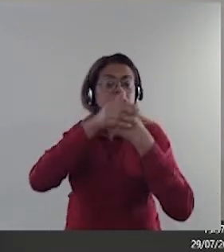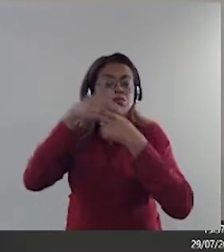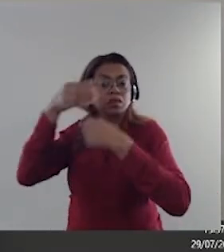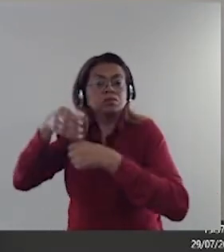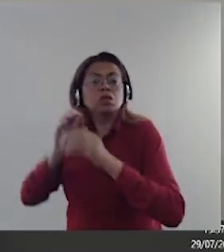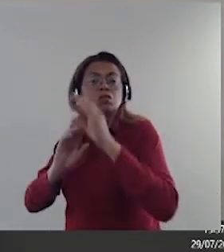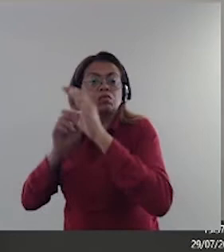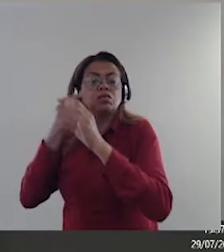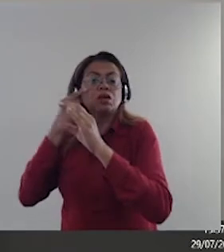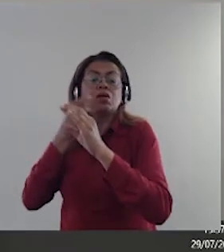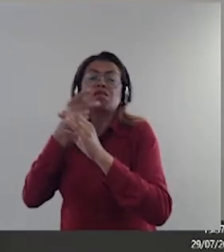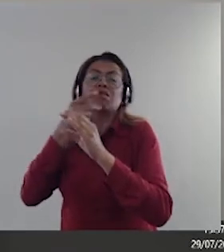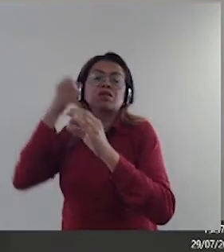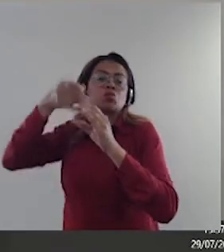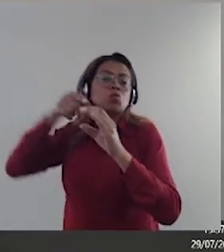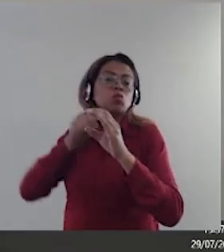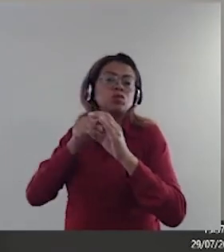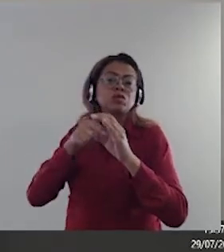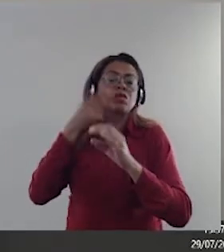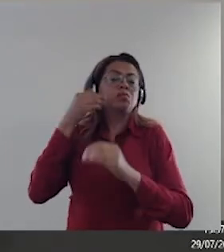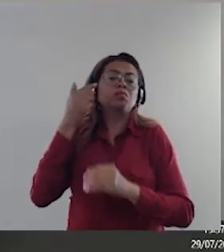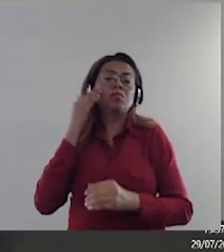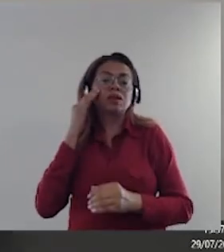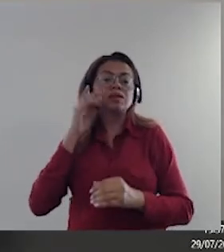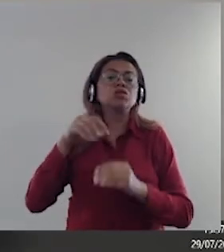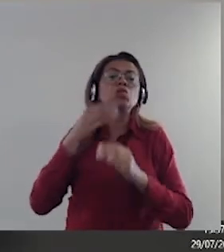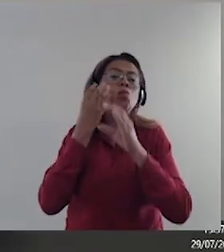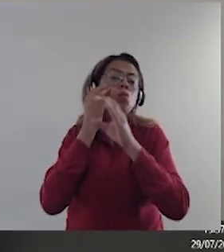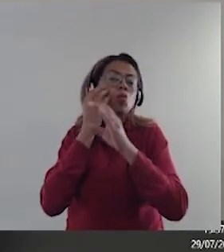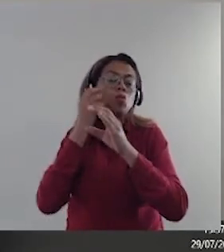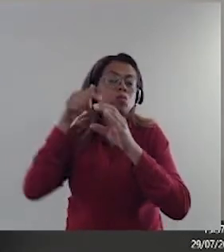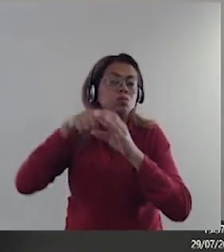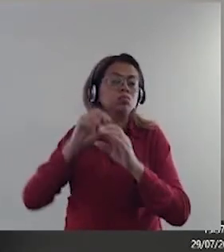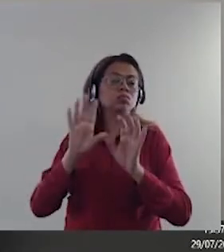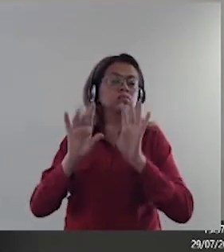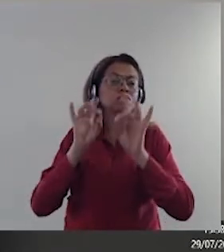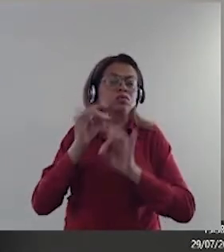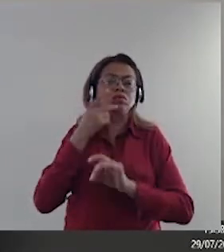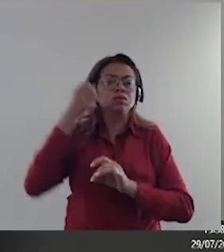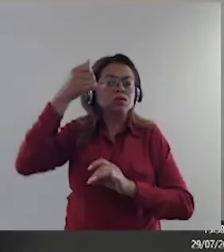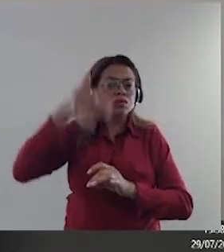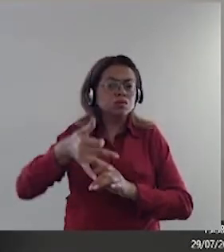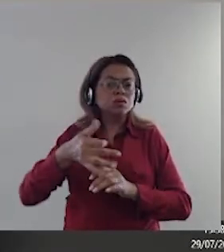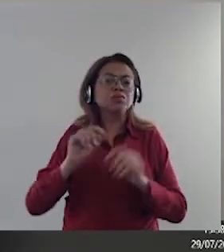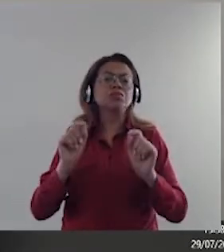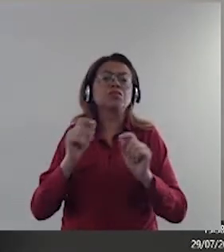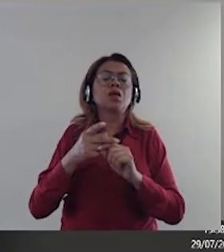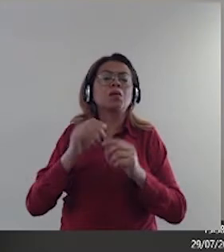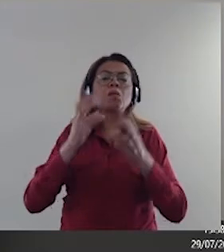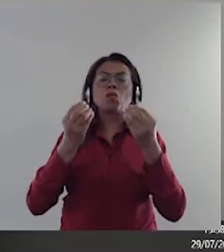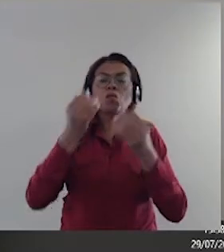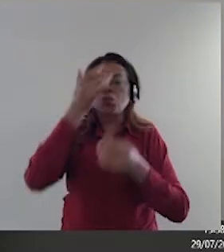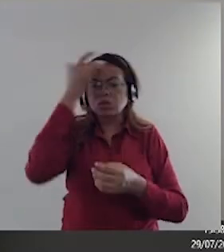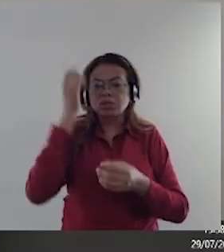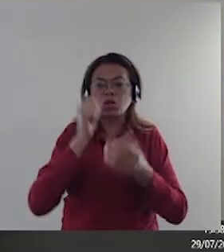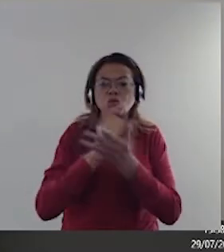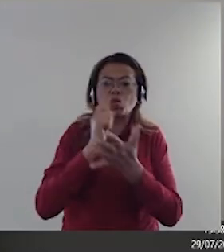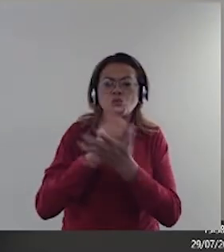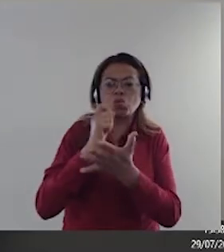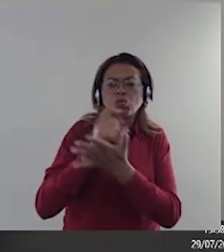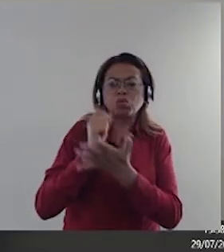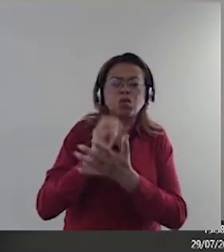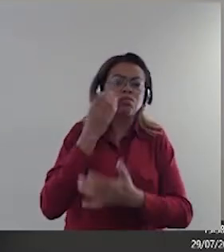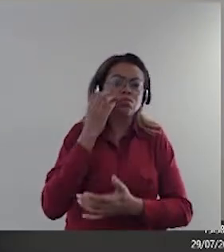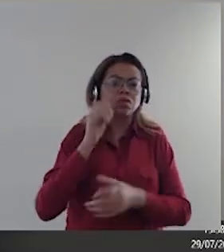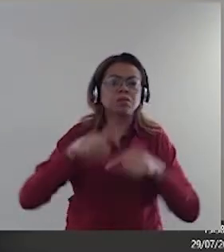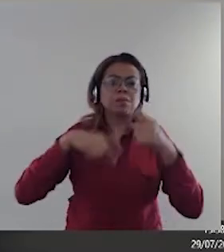e aqui eu faço um destaque especial aos nossos smartphones, né? Há um americano chamado Richard